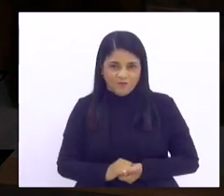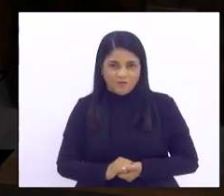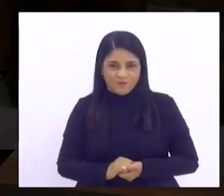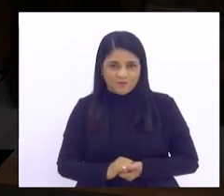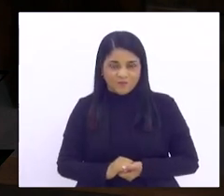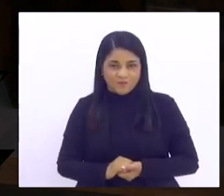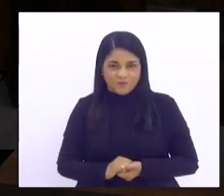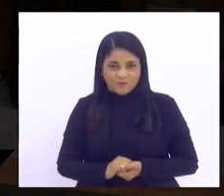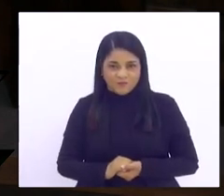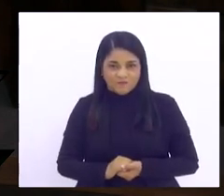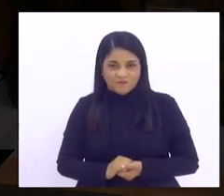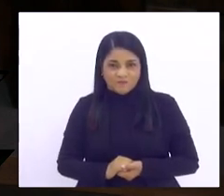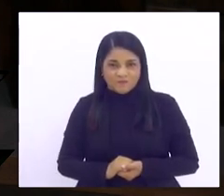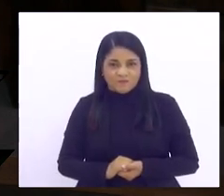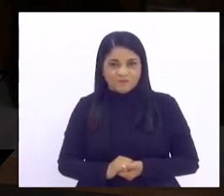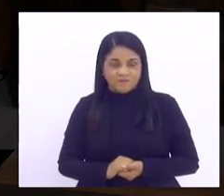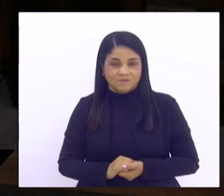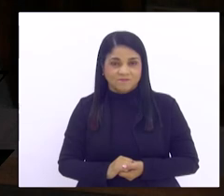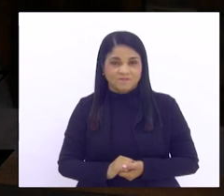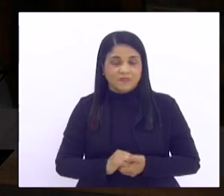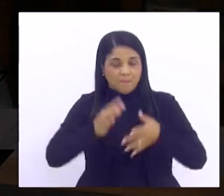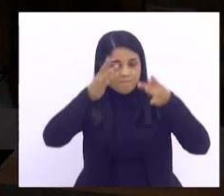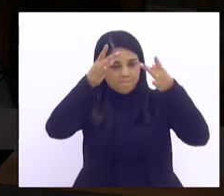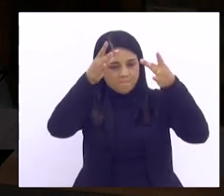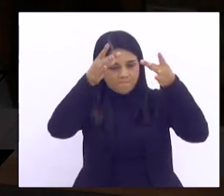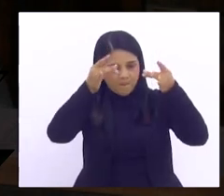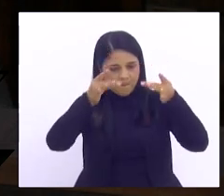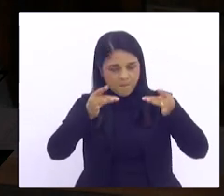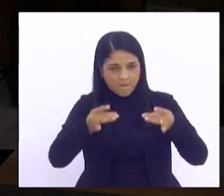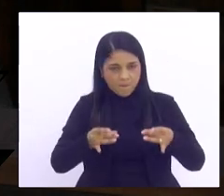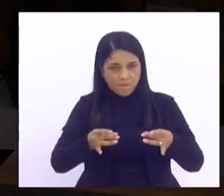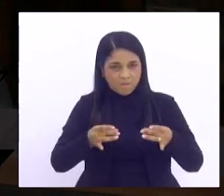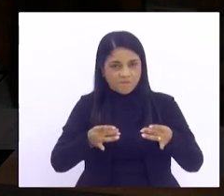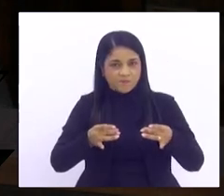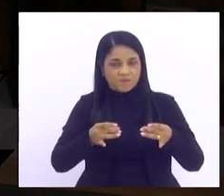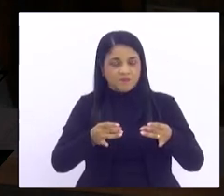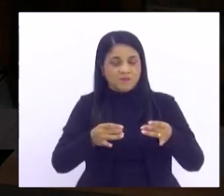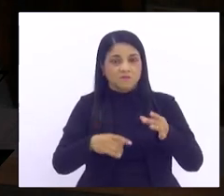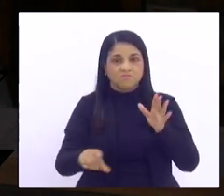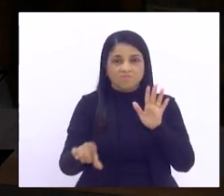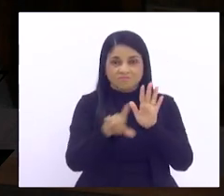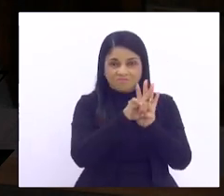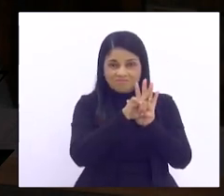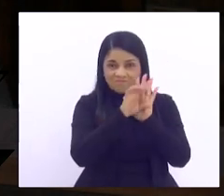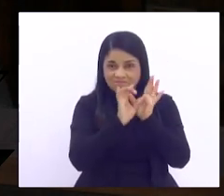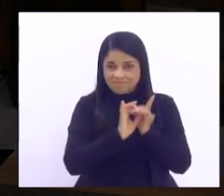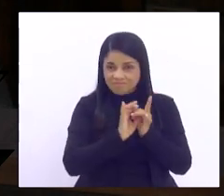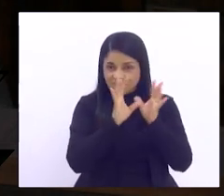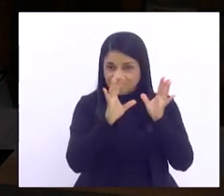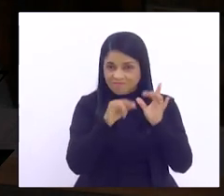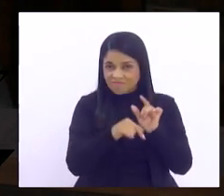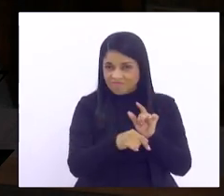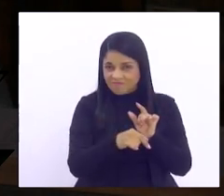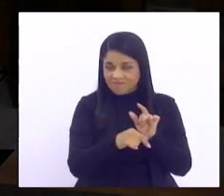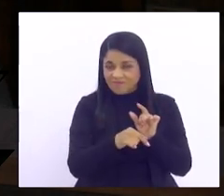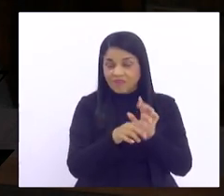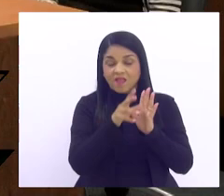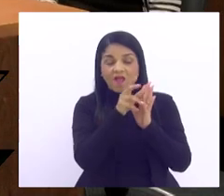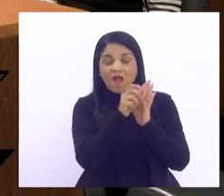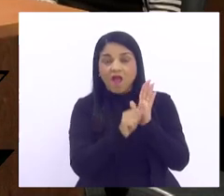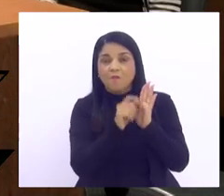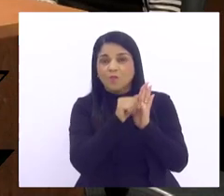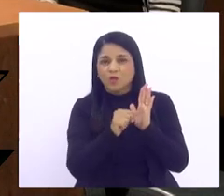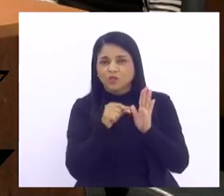Então, descrever o que pretendem legalizar é libertador. O que é o aborto?